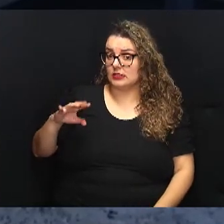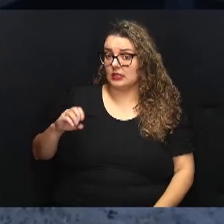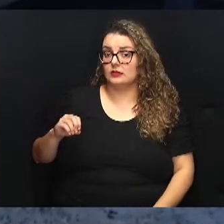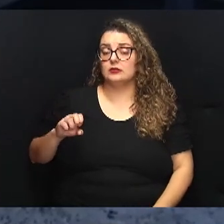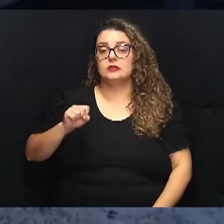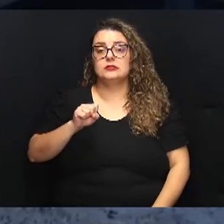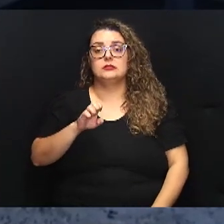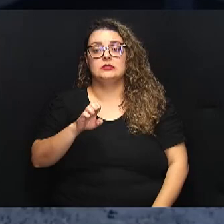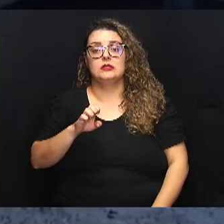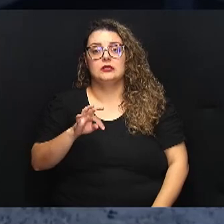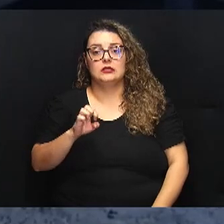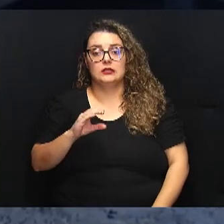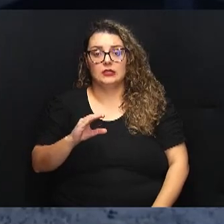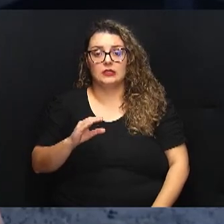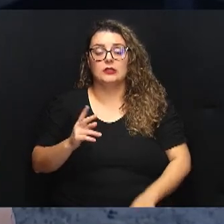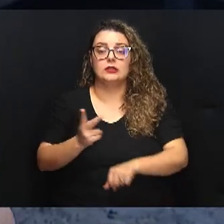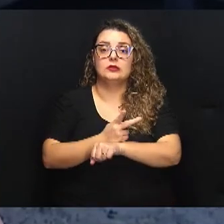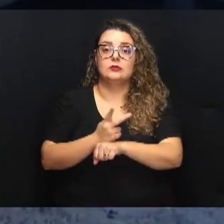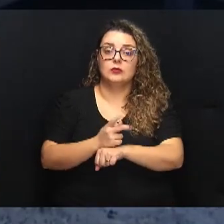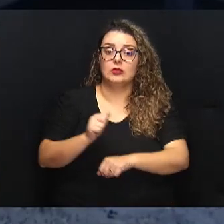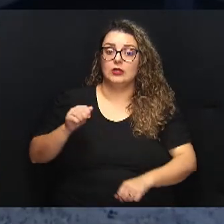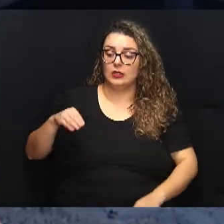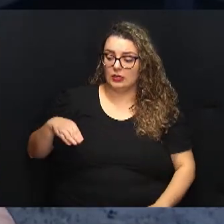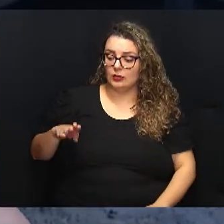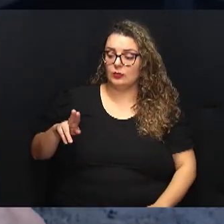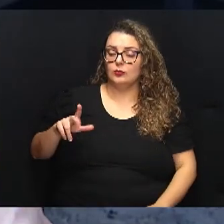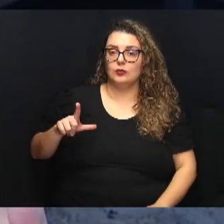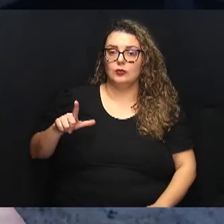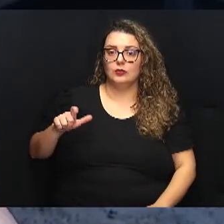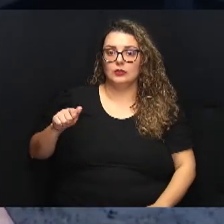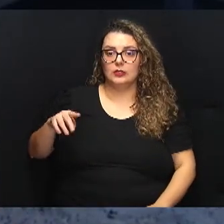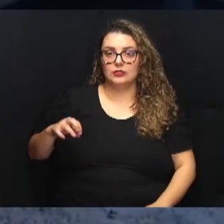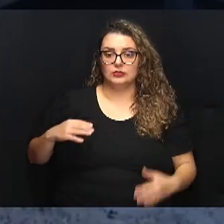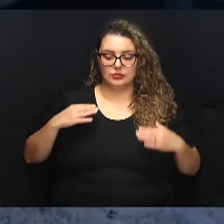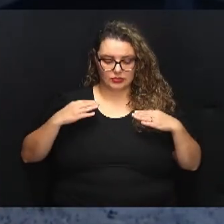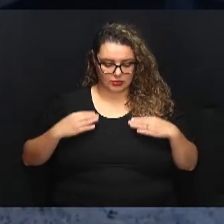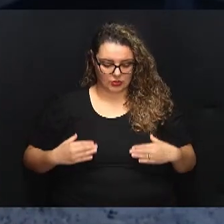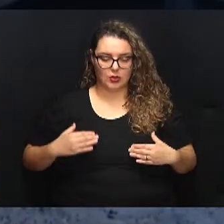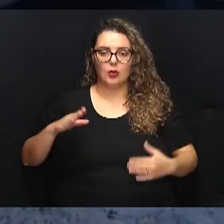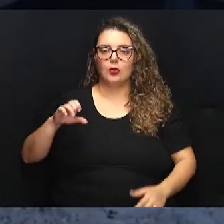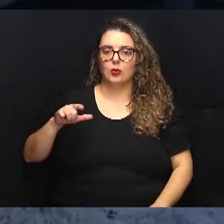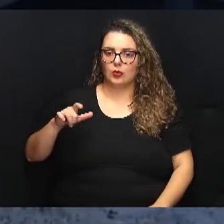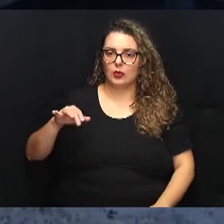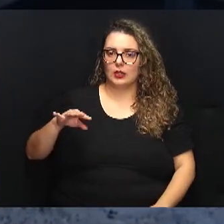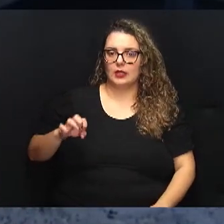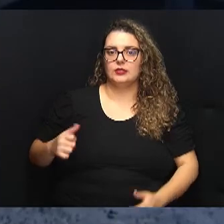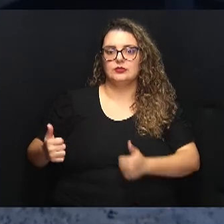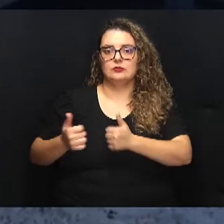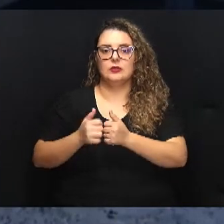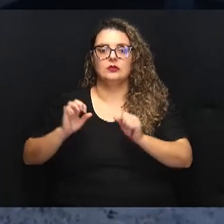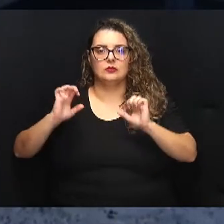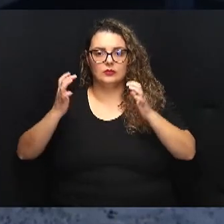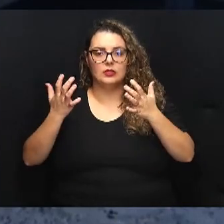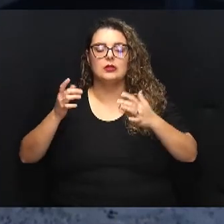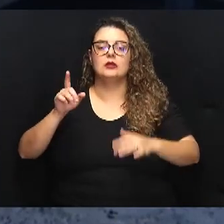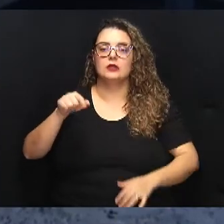procure sempre esses ambulantes que têm o colete, que estão próximos aí ao local do evento,